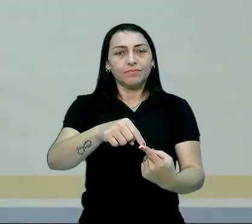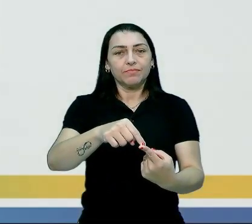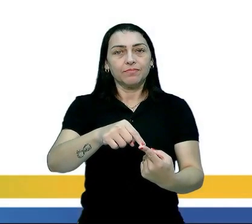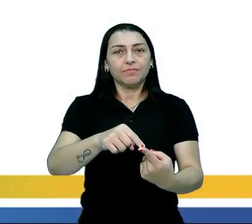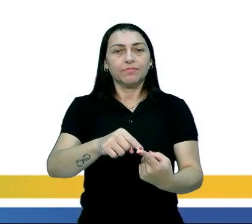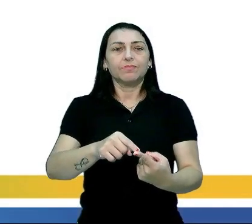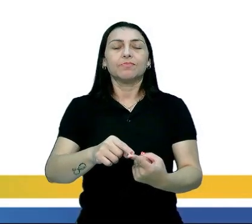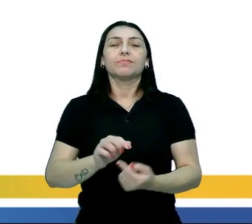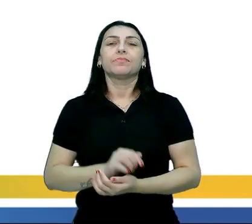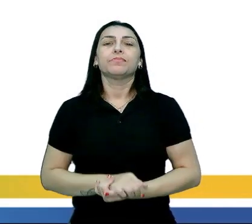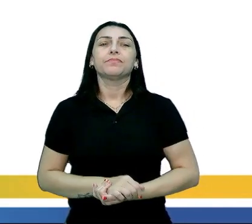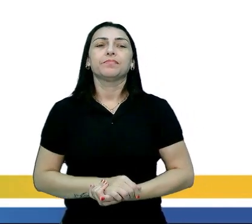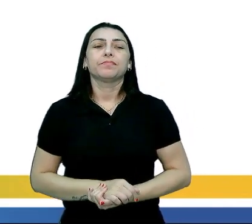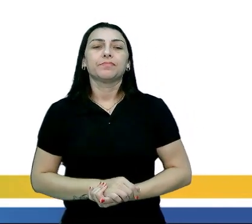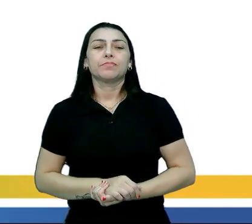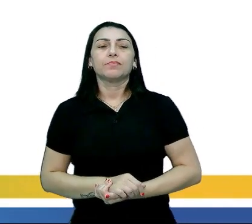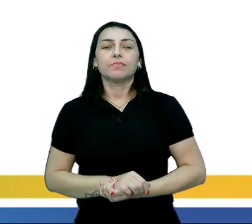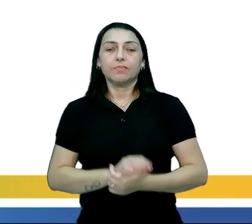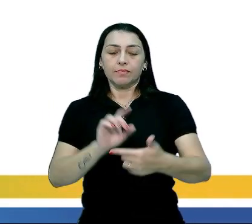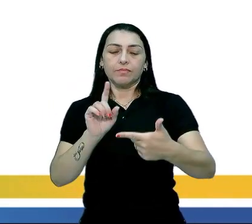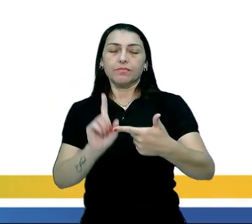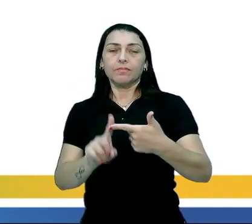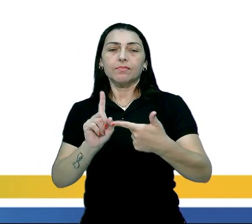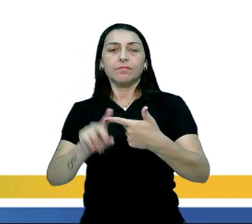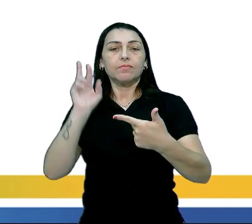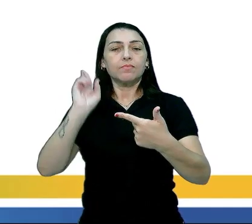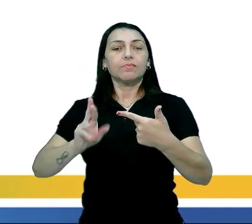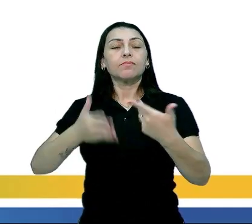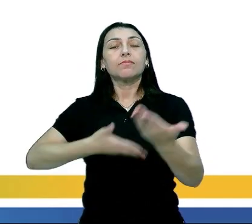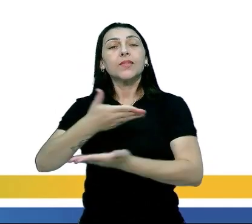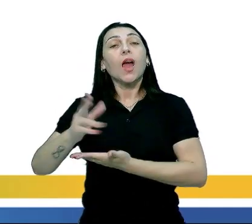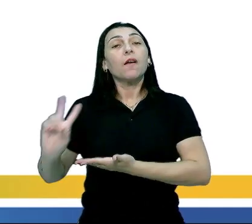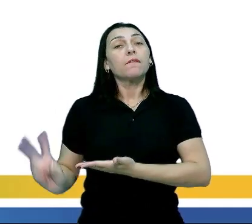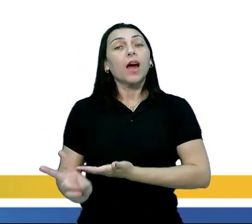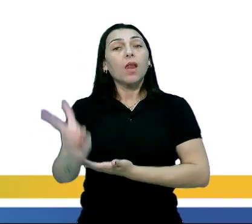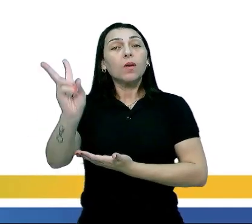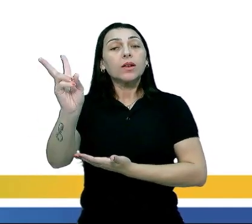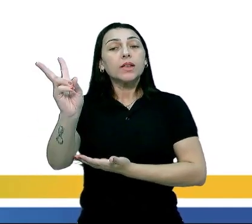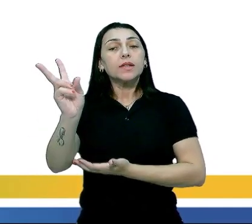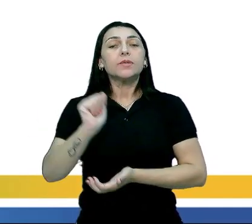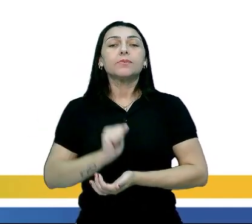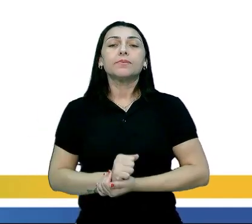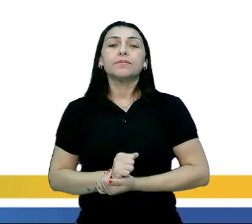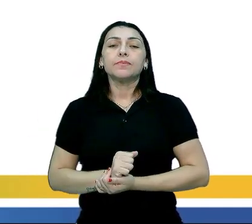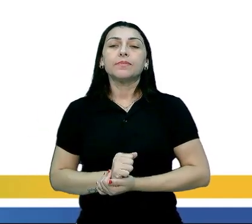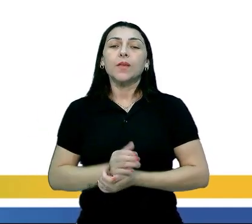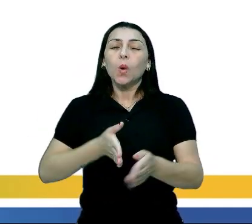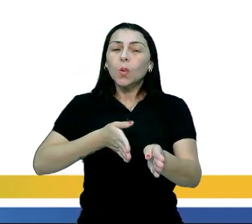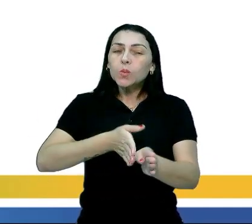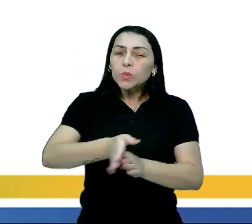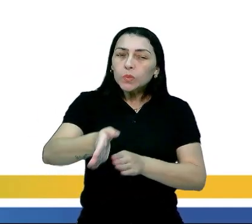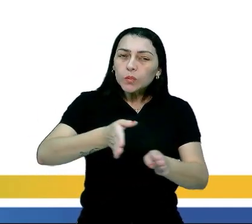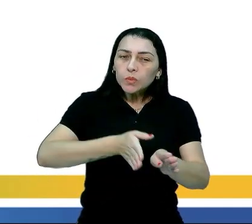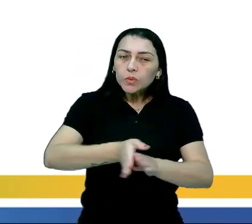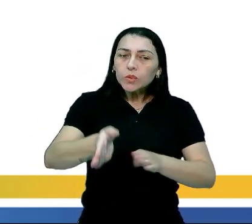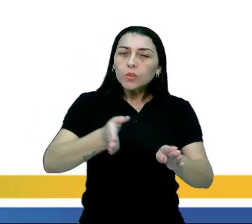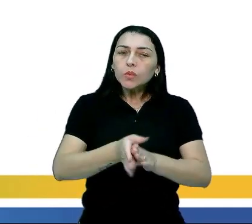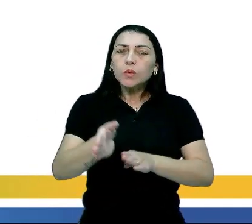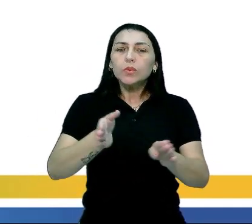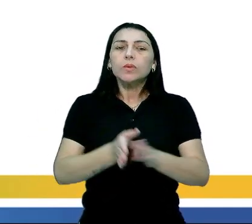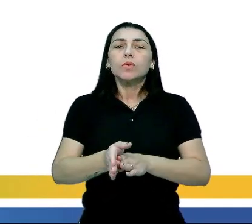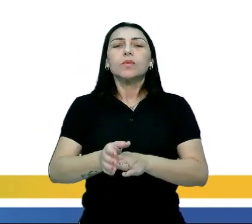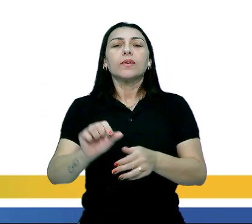dele. Vamos avançar? Racional em relação a valores. Orienta-se por